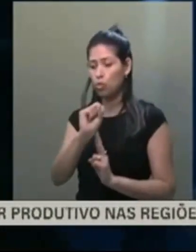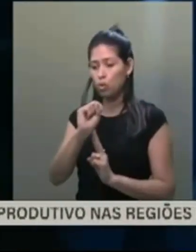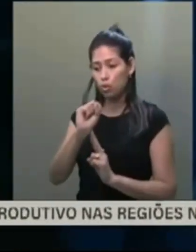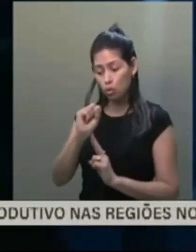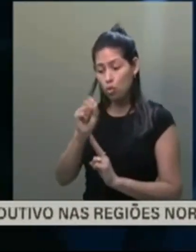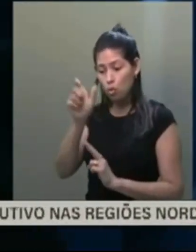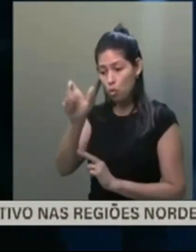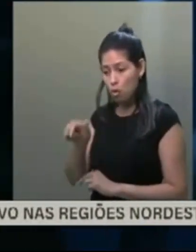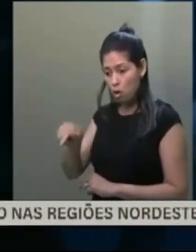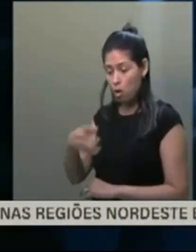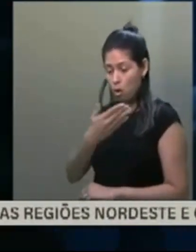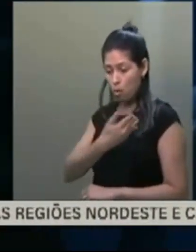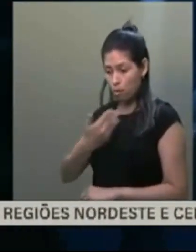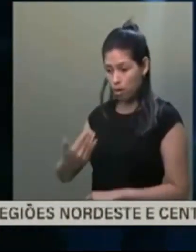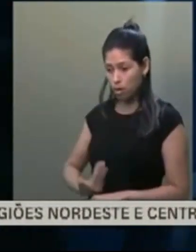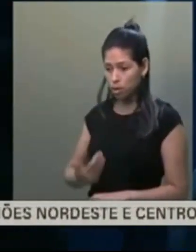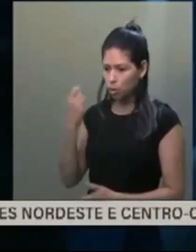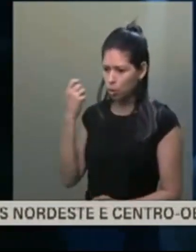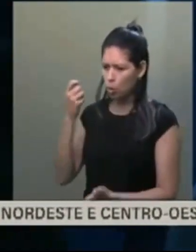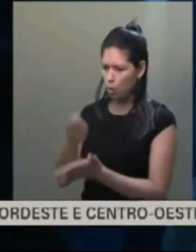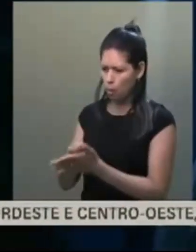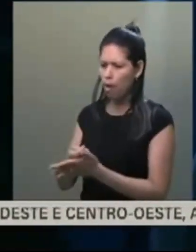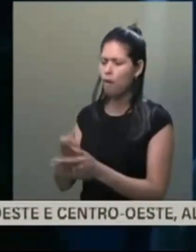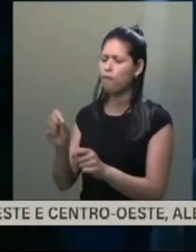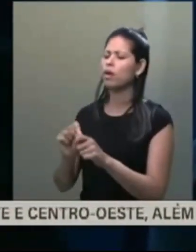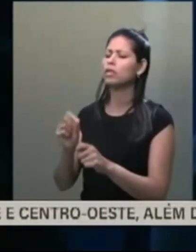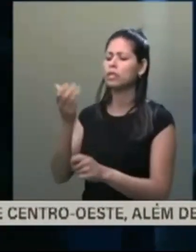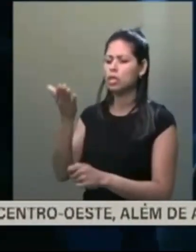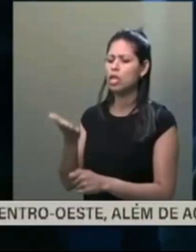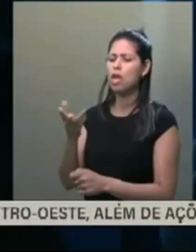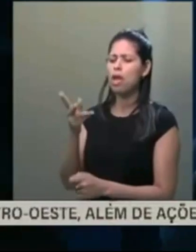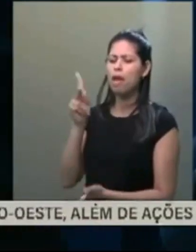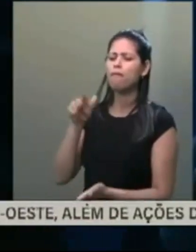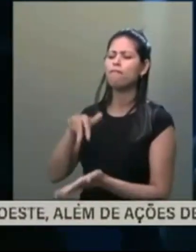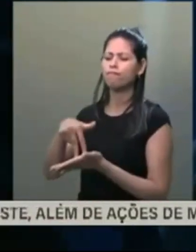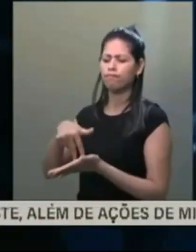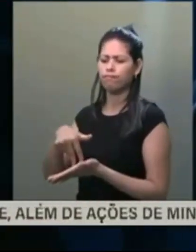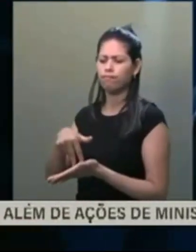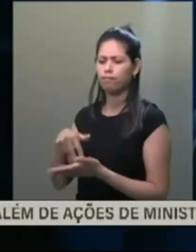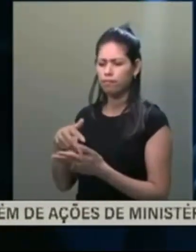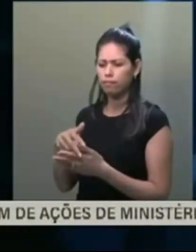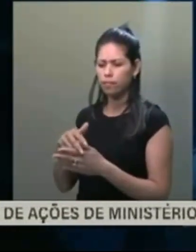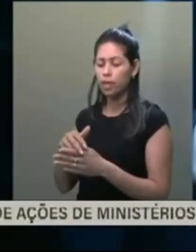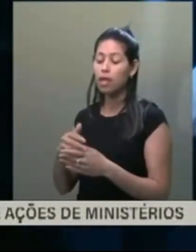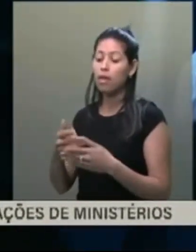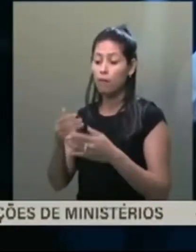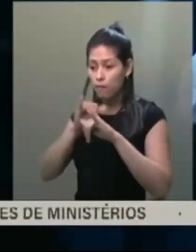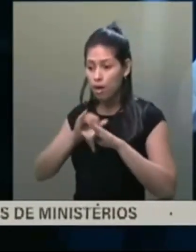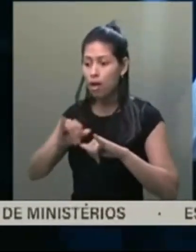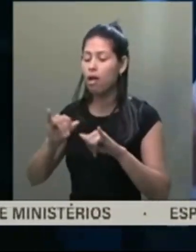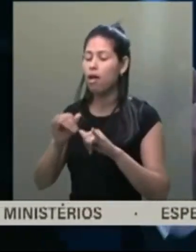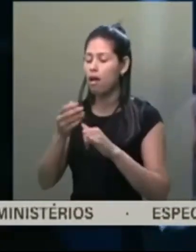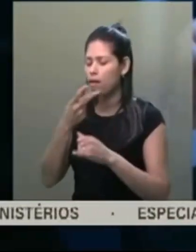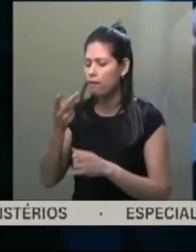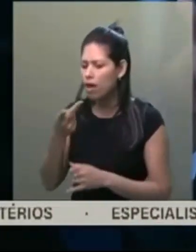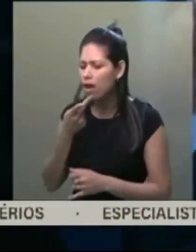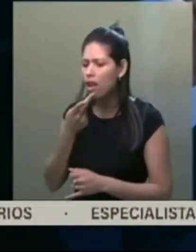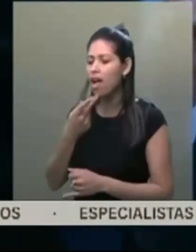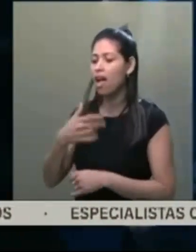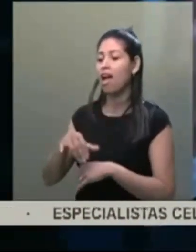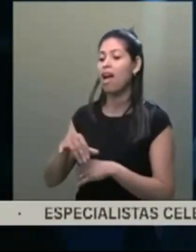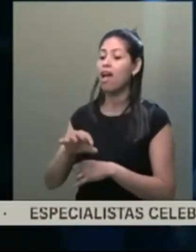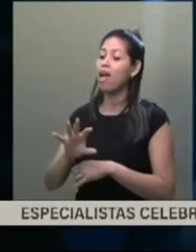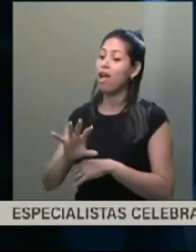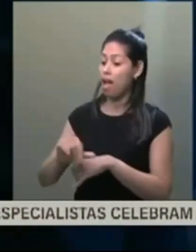presidente incumbe cumprir e fazer cumprir a Constituição, a lei, as leis